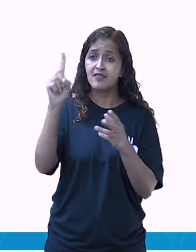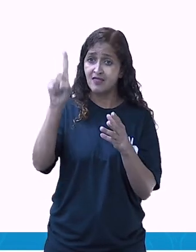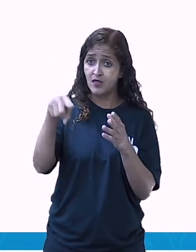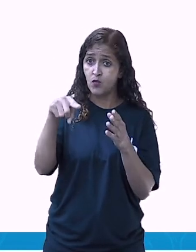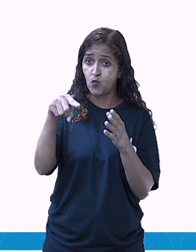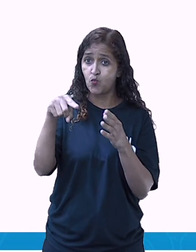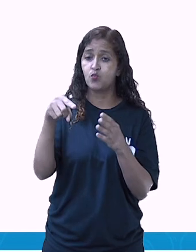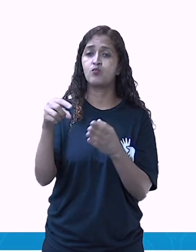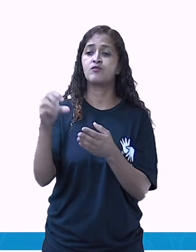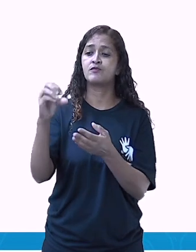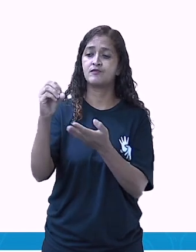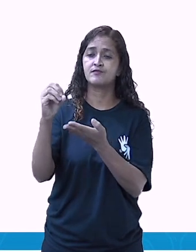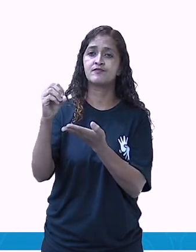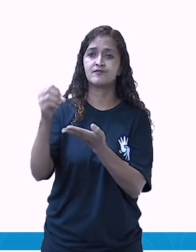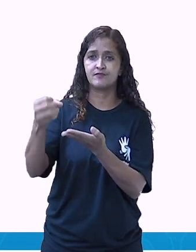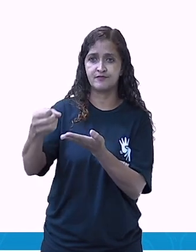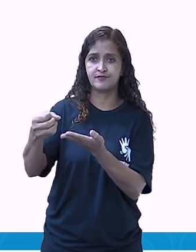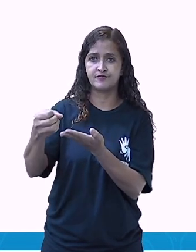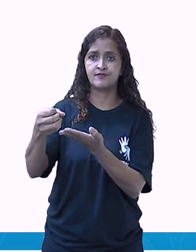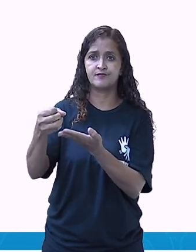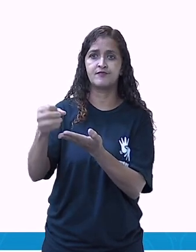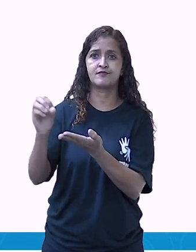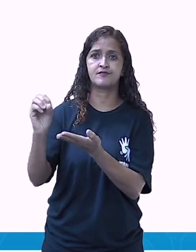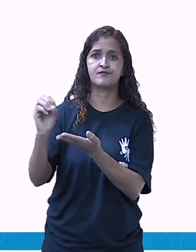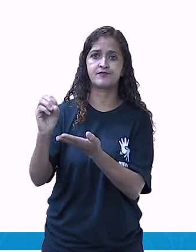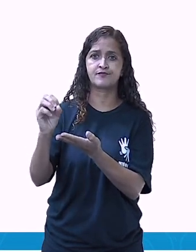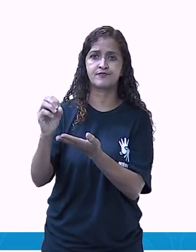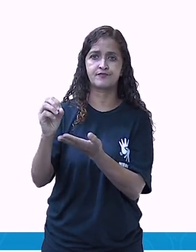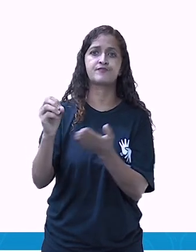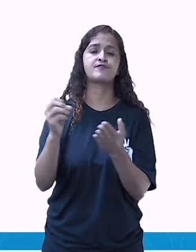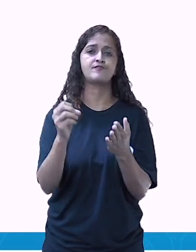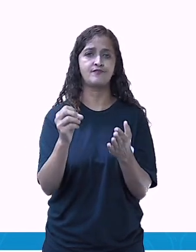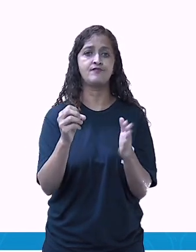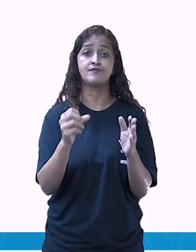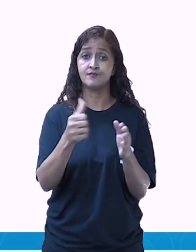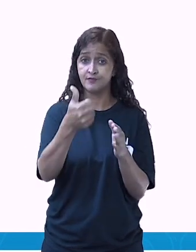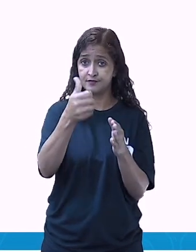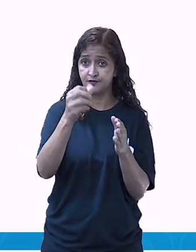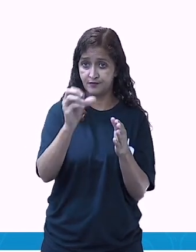primeiro número lá do par não é 0? Então é, ó, 10.